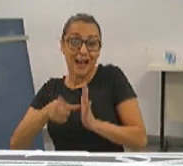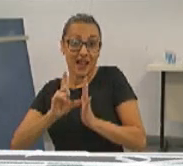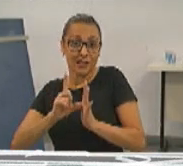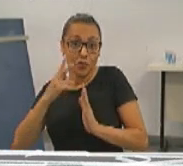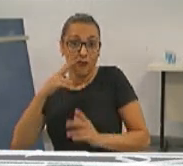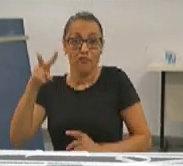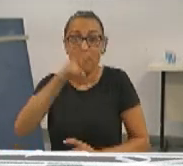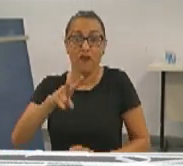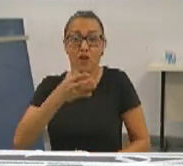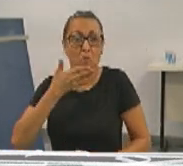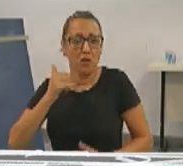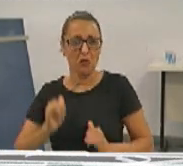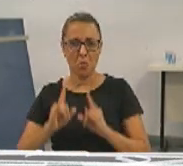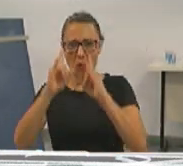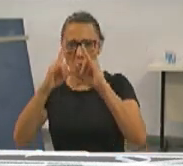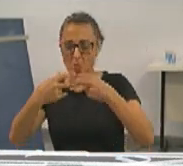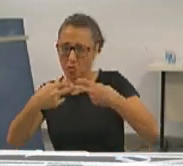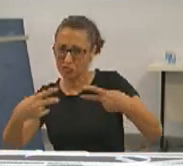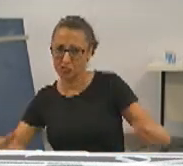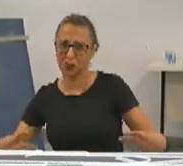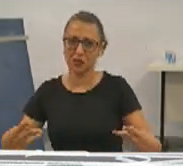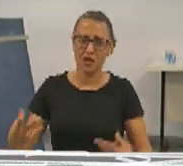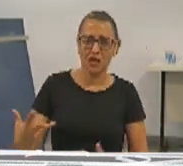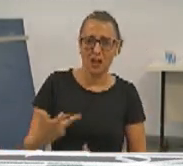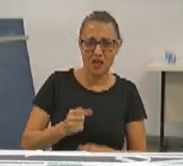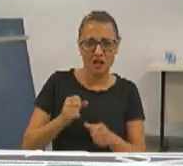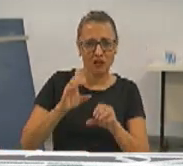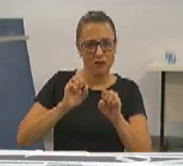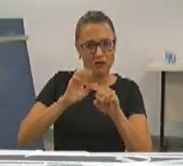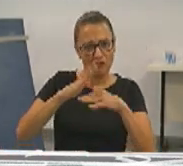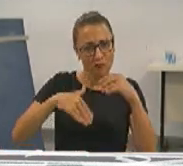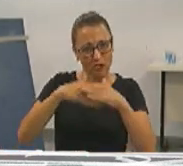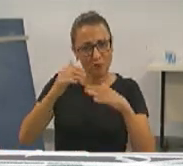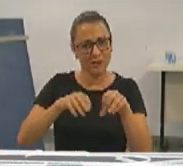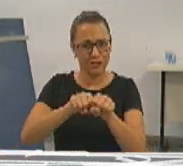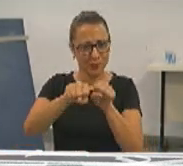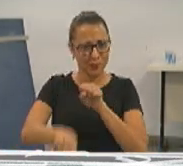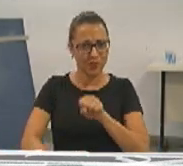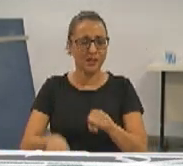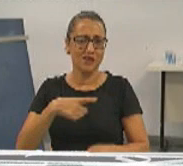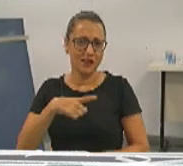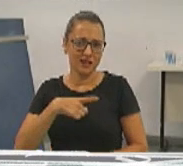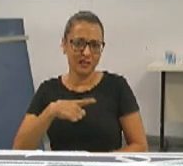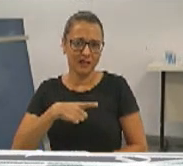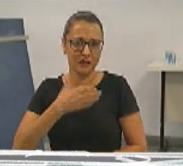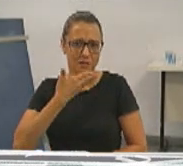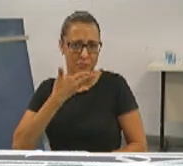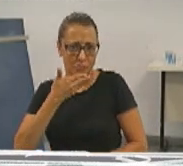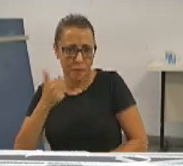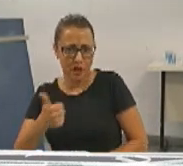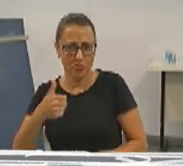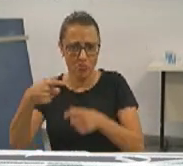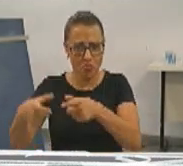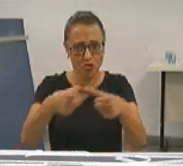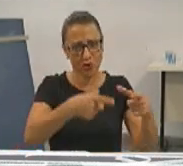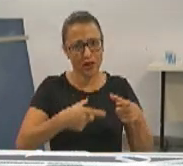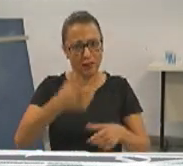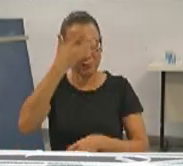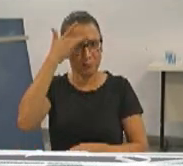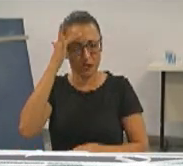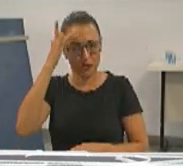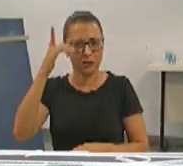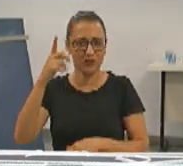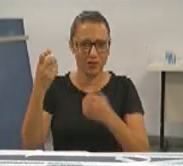infraestrutura, melhor capacitação a preceptores e docentes e melhores condições de permanência a acadêmicos e residentes. Por fim, afirmo